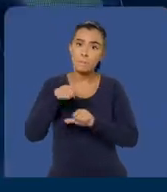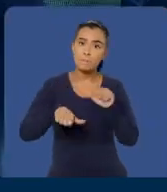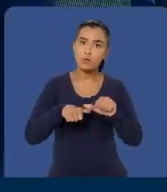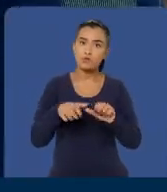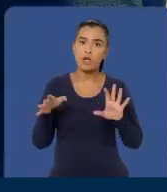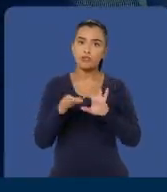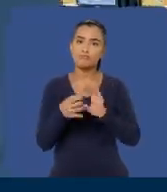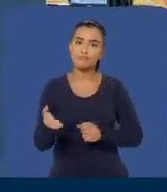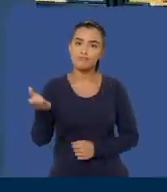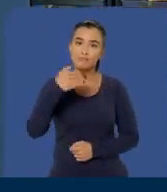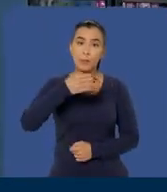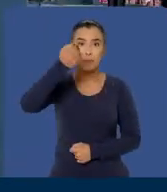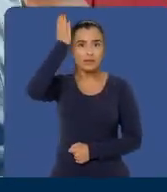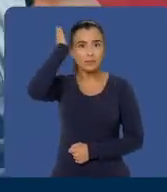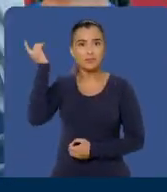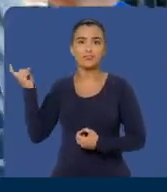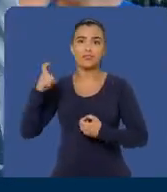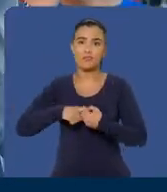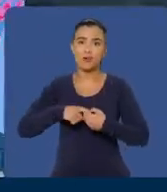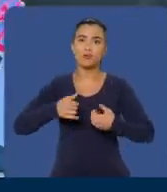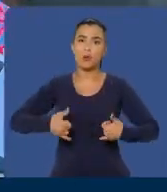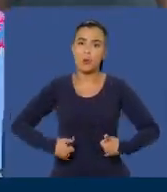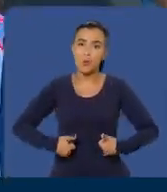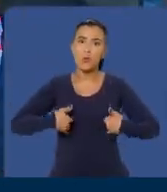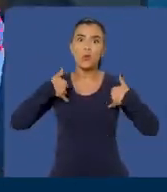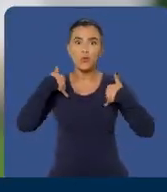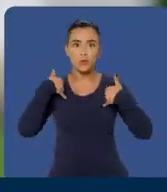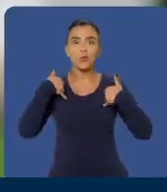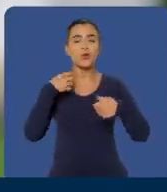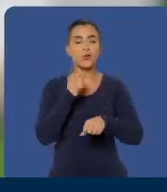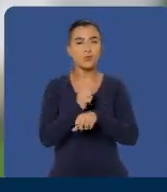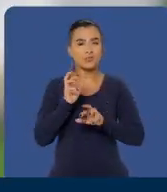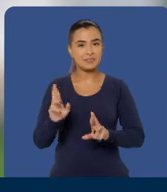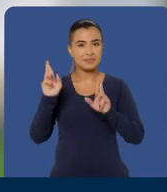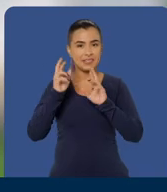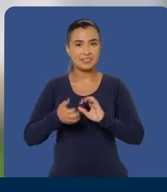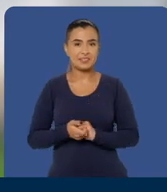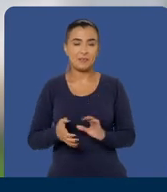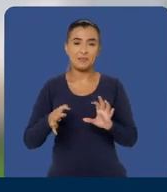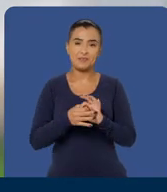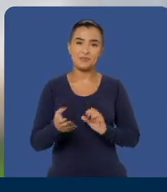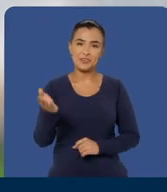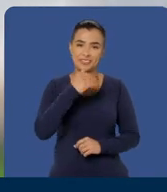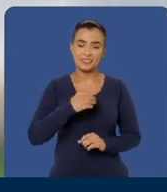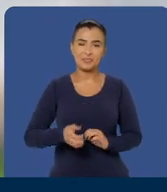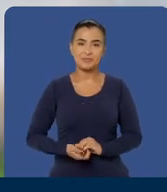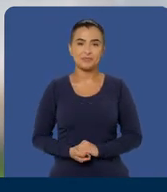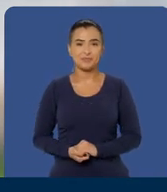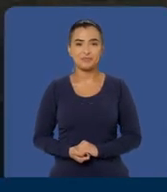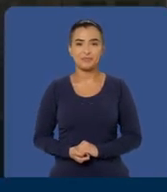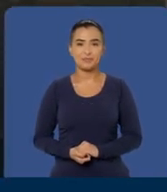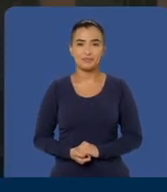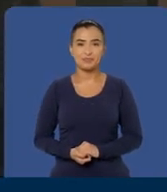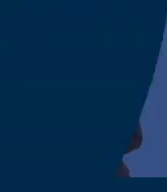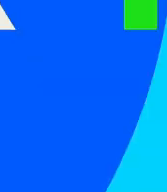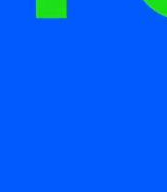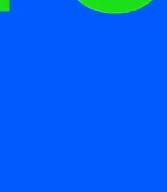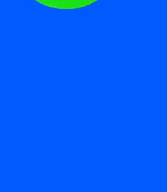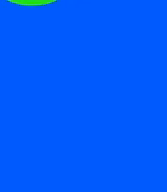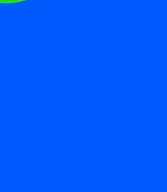Vamos juntos trazer Taubaté de volta ao caminho certo, com orgulho e esperança. Vem com a gente!